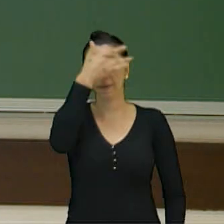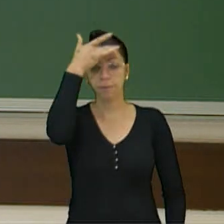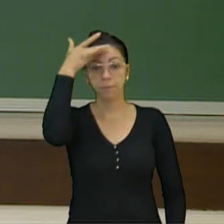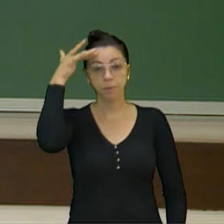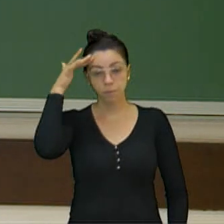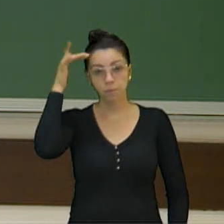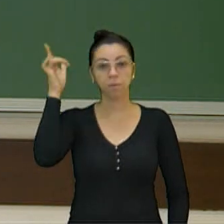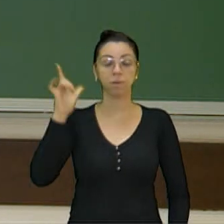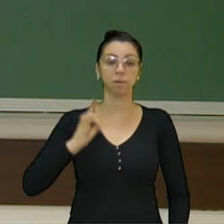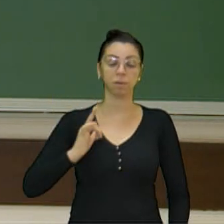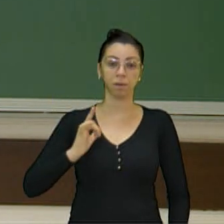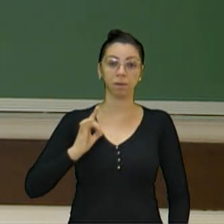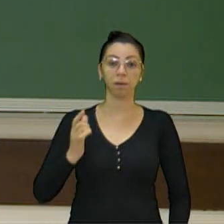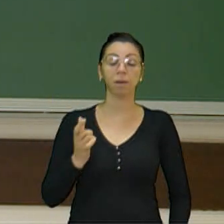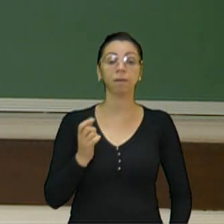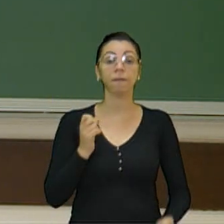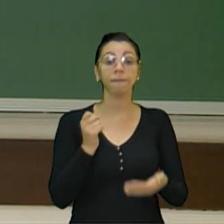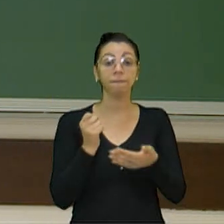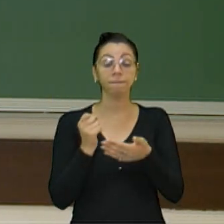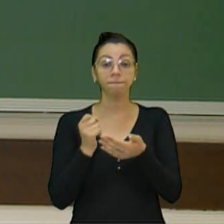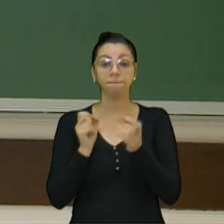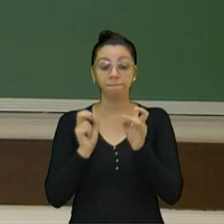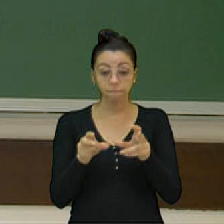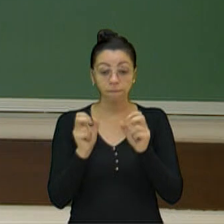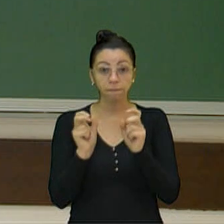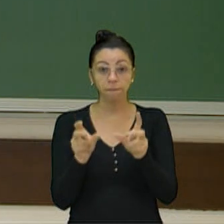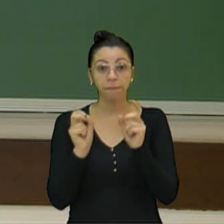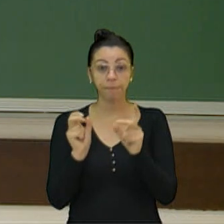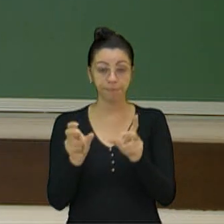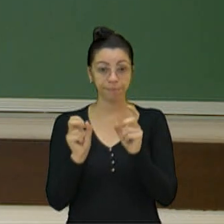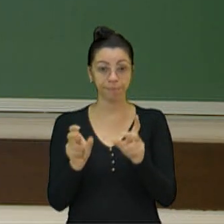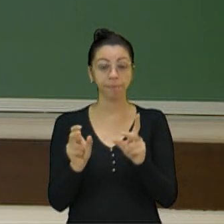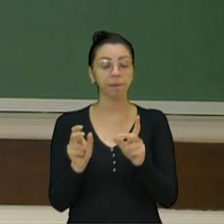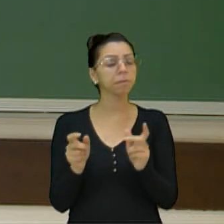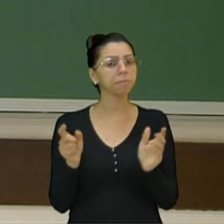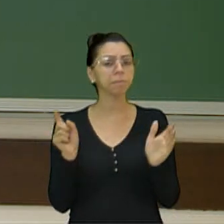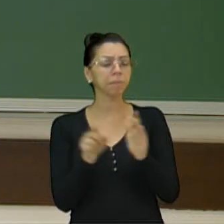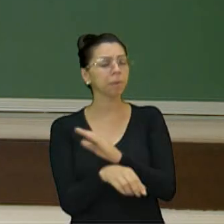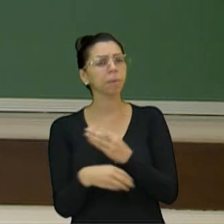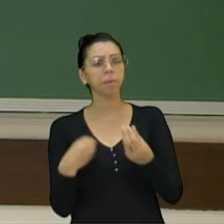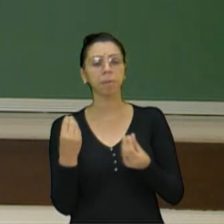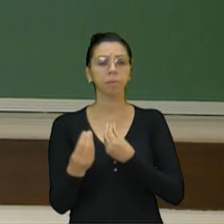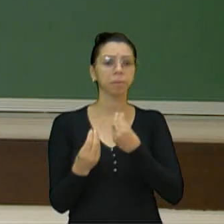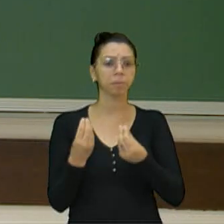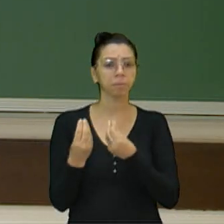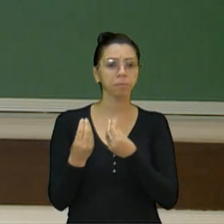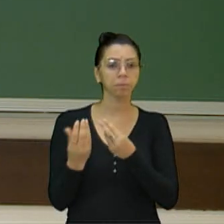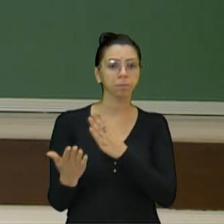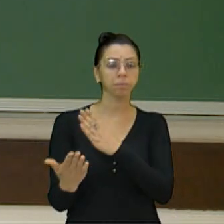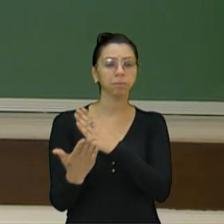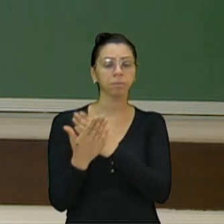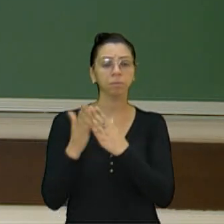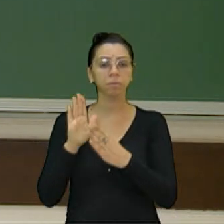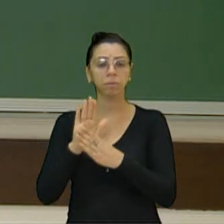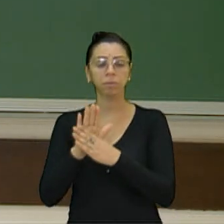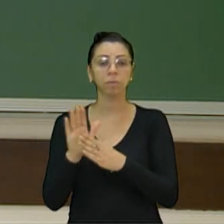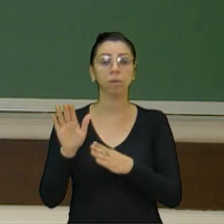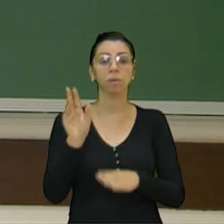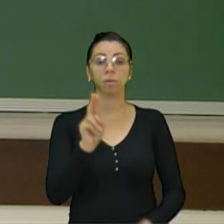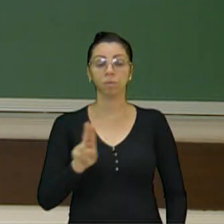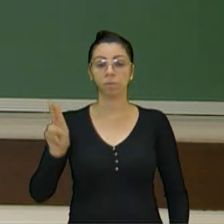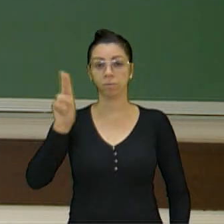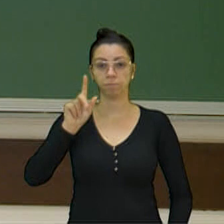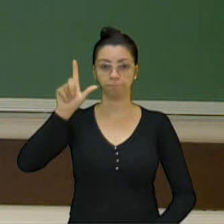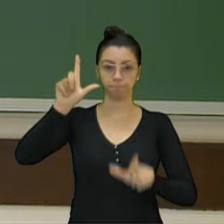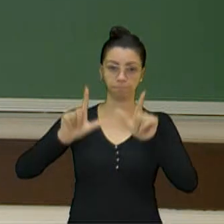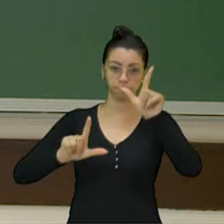negócios, né? Os business people, eles se perguntam sobre o benefício de se usar a televisão